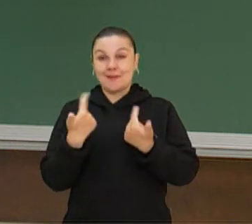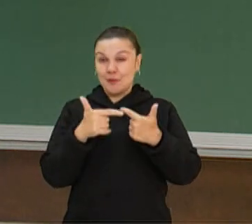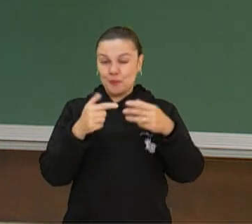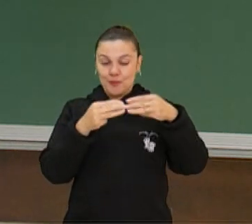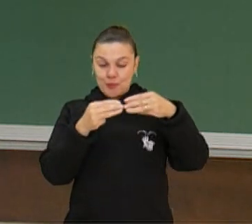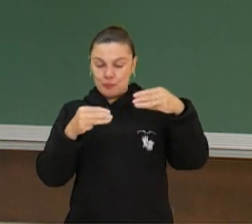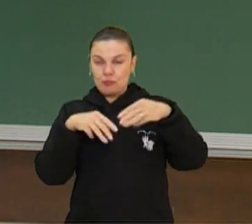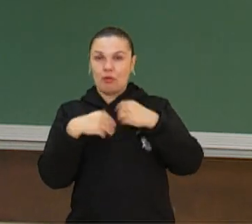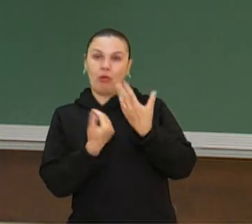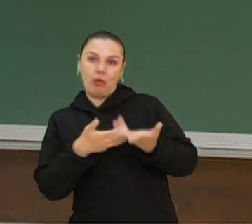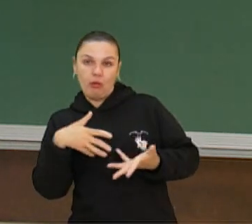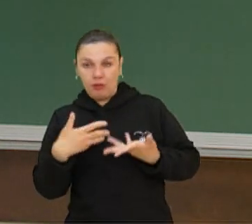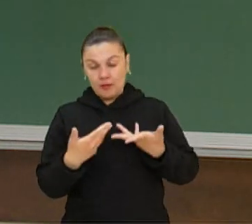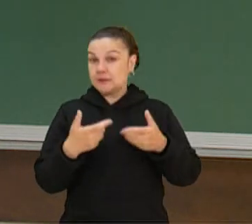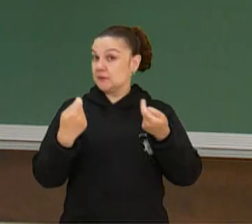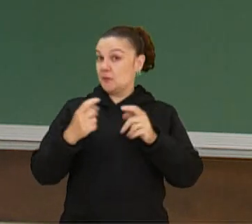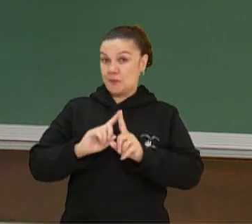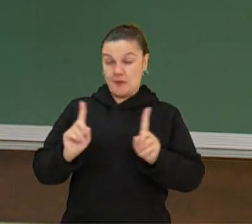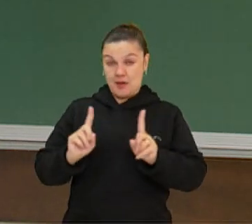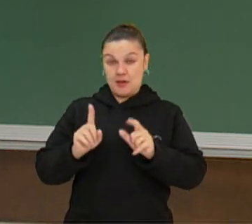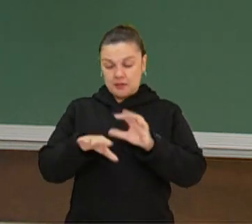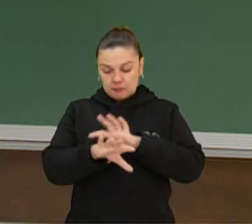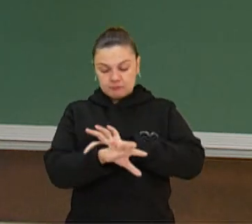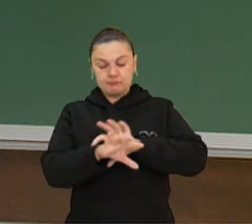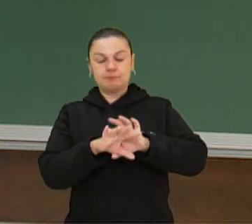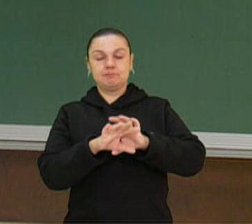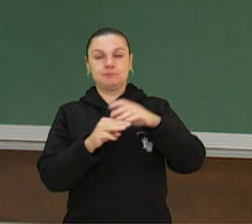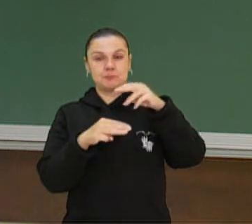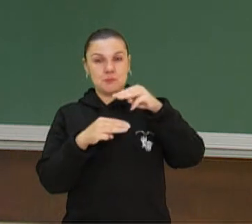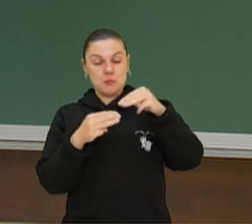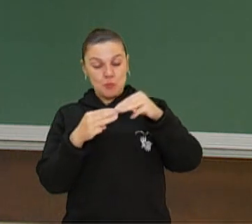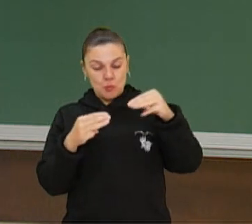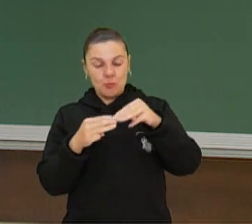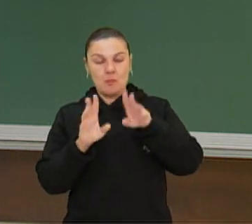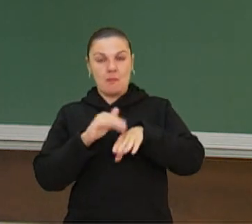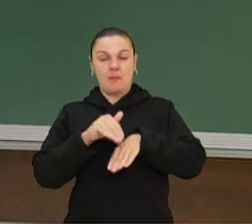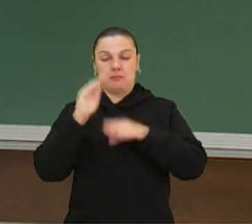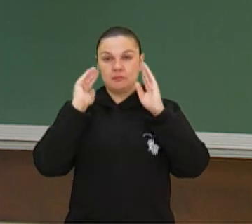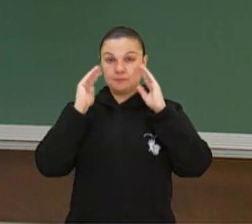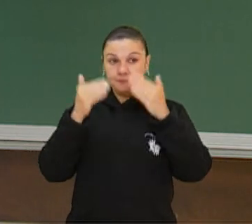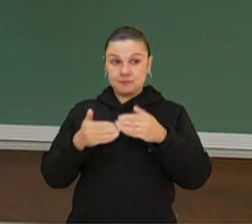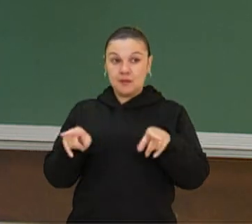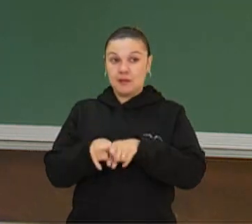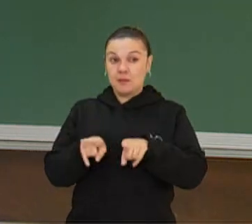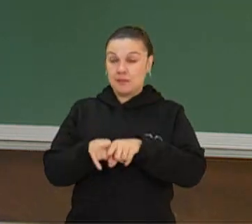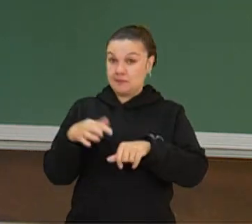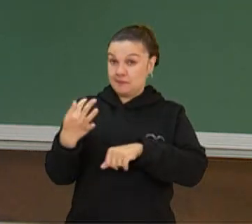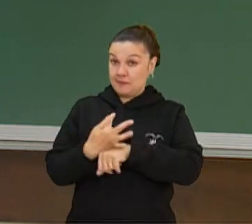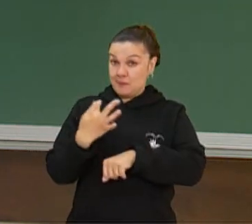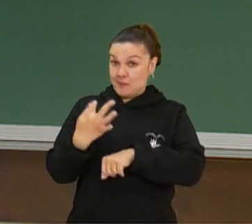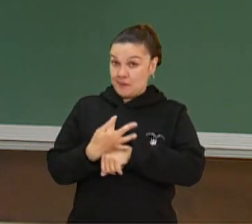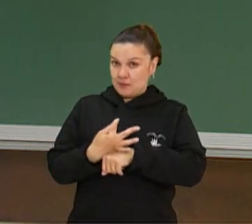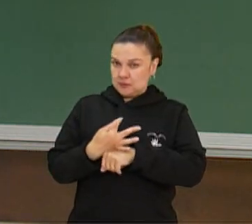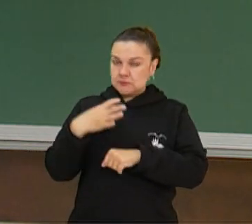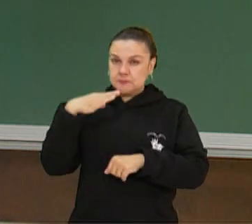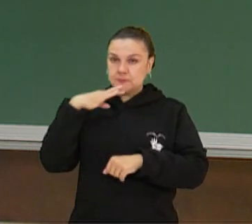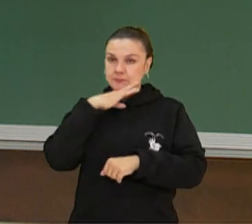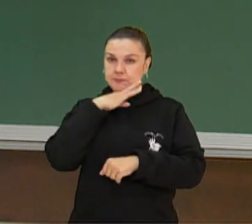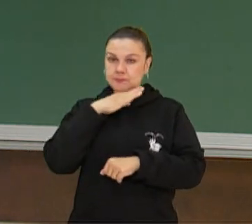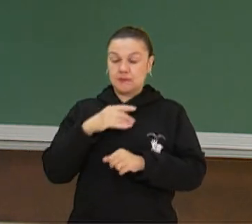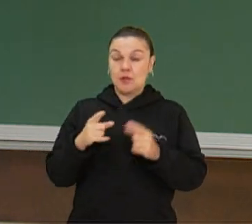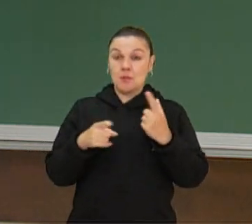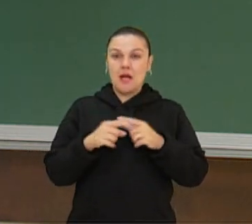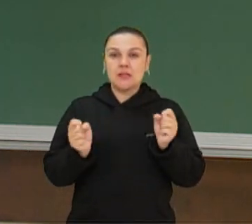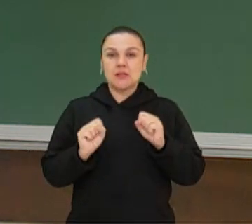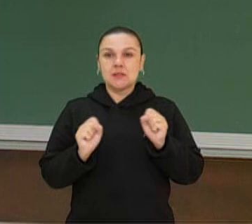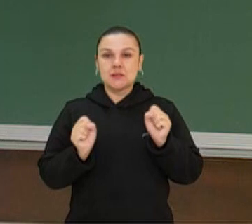precisam do sistema muscular para se tornarem mais estáveis ali e funcionais. E manutenção da temperatura. Então, quando você treme,